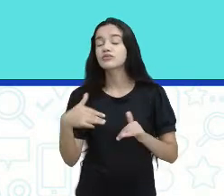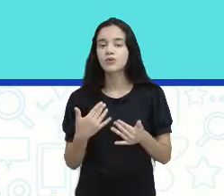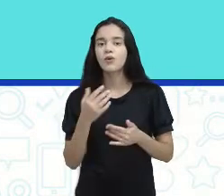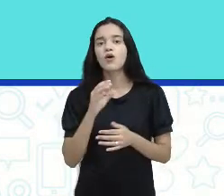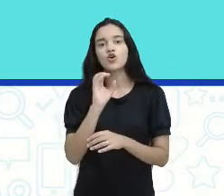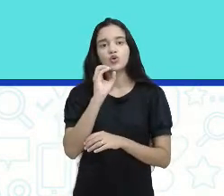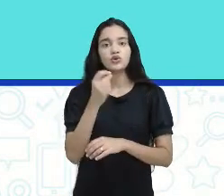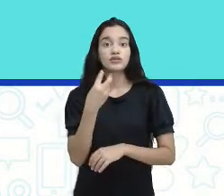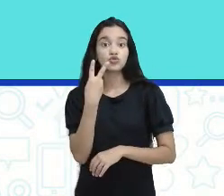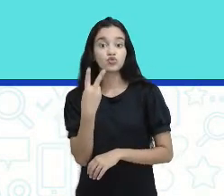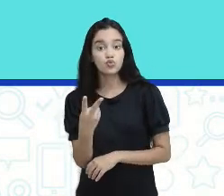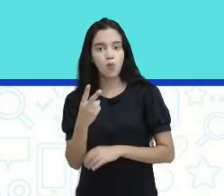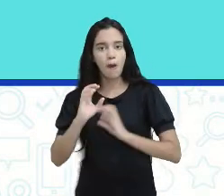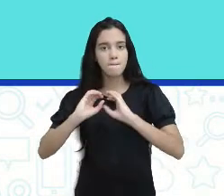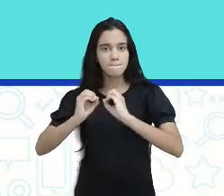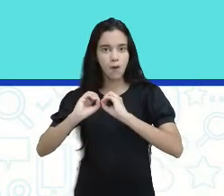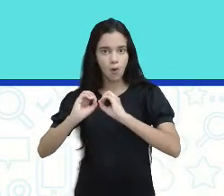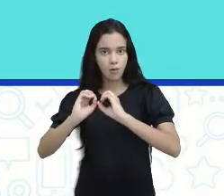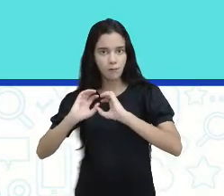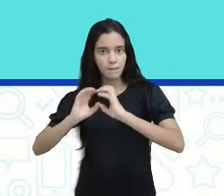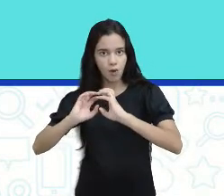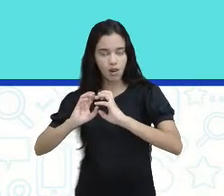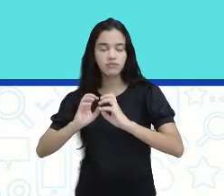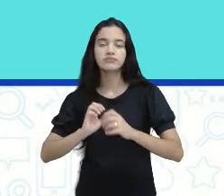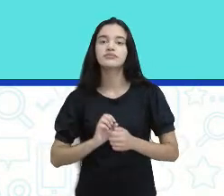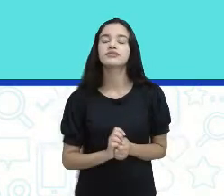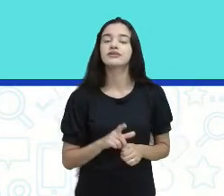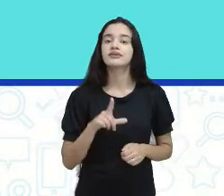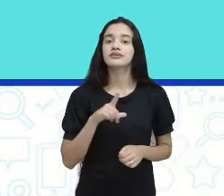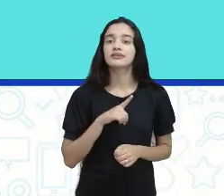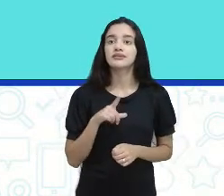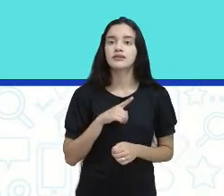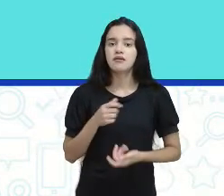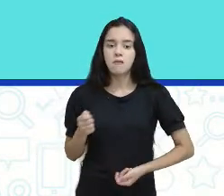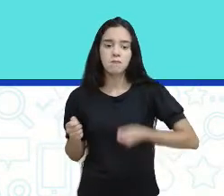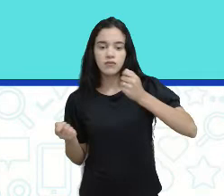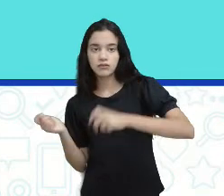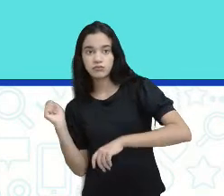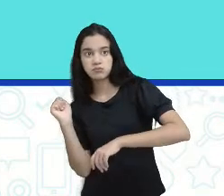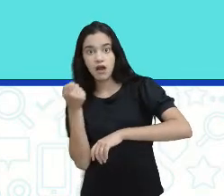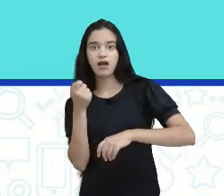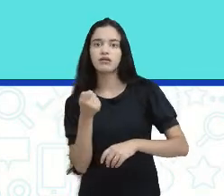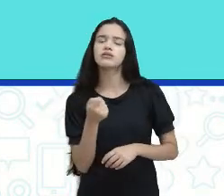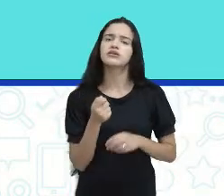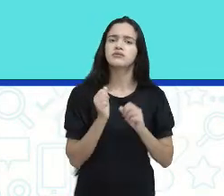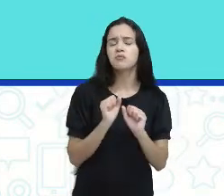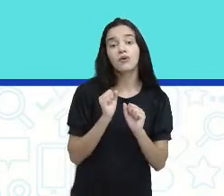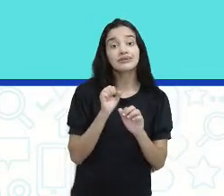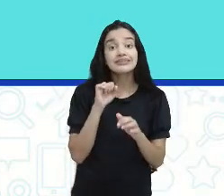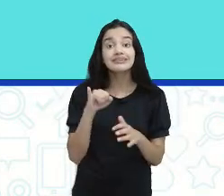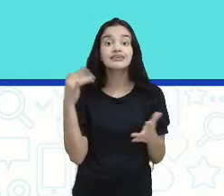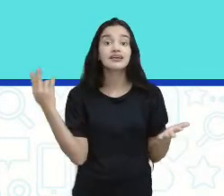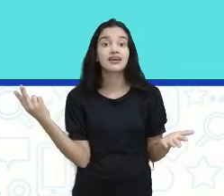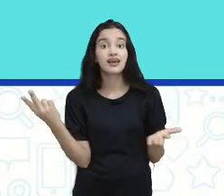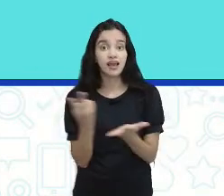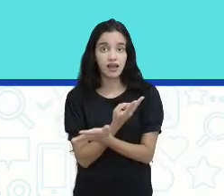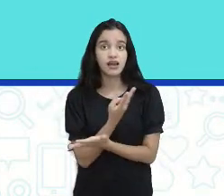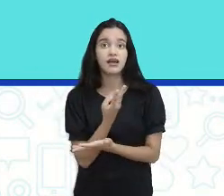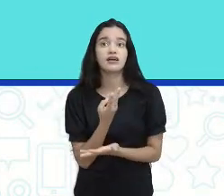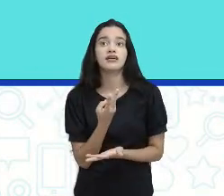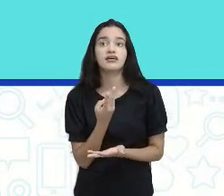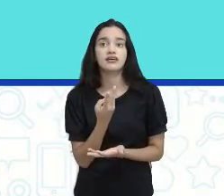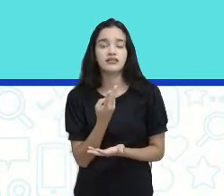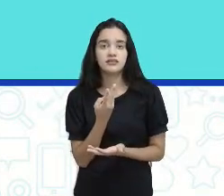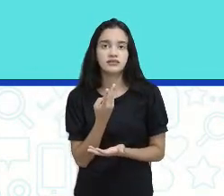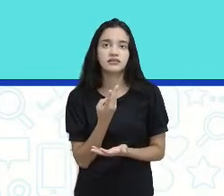isso? Não quer dizer que ele vai sacar 2 vezes, né? Ele pode, né, de repente, se ele errar o